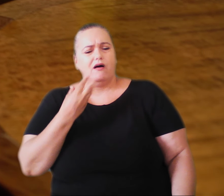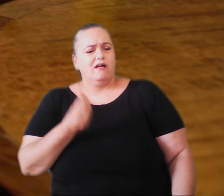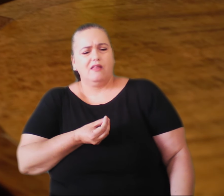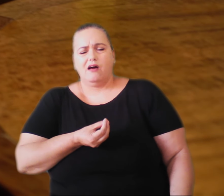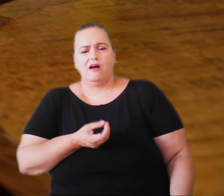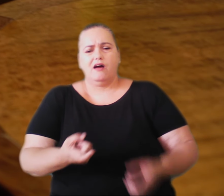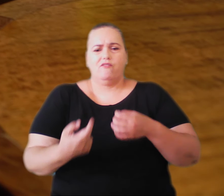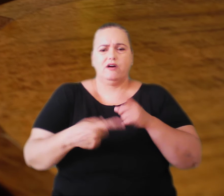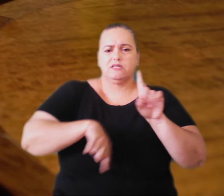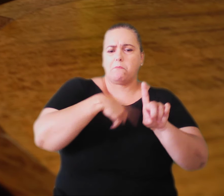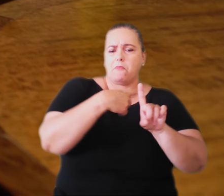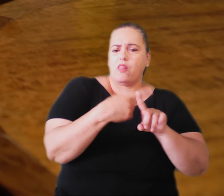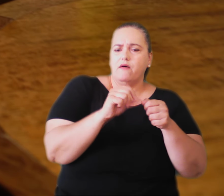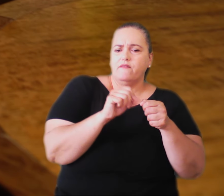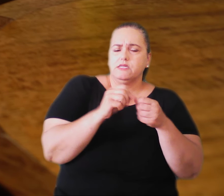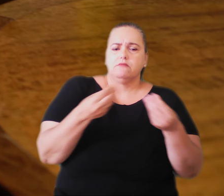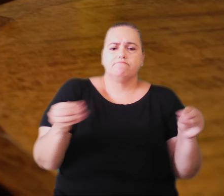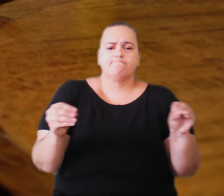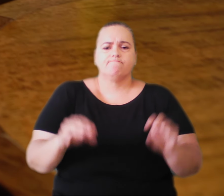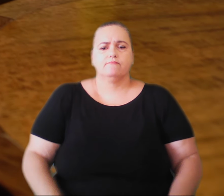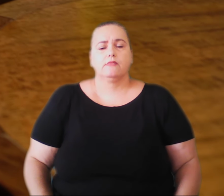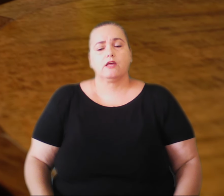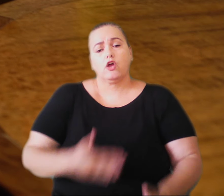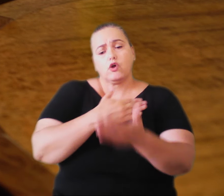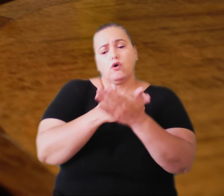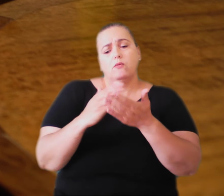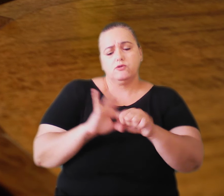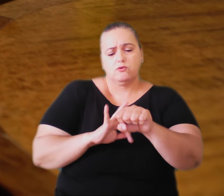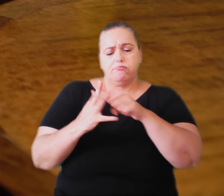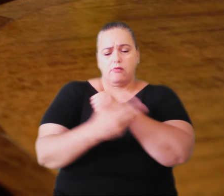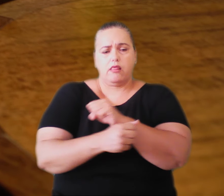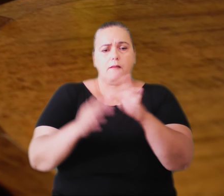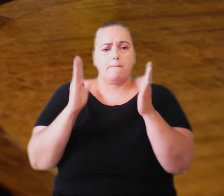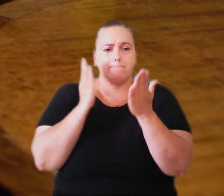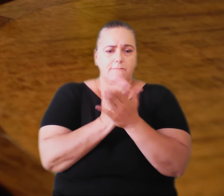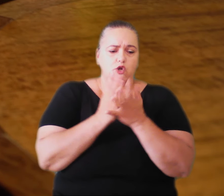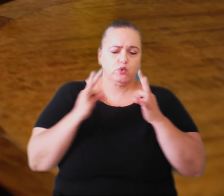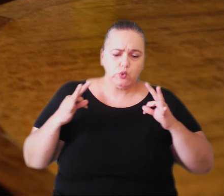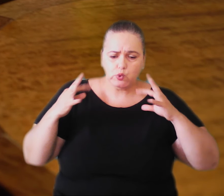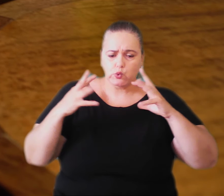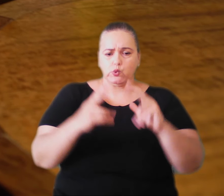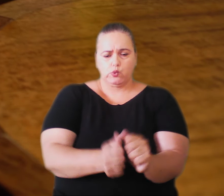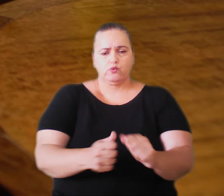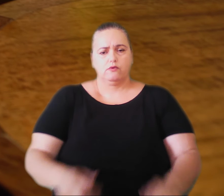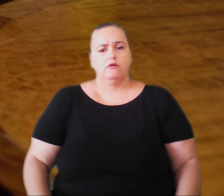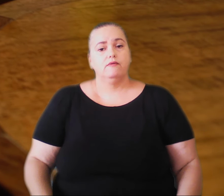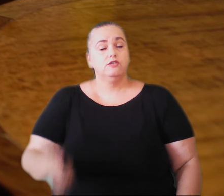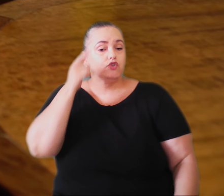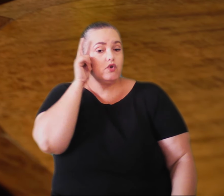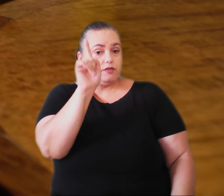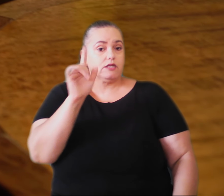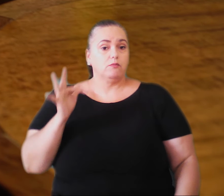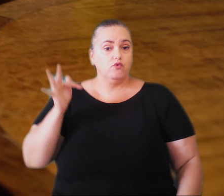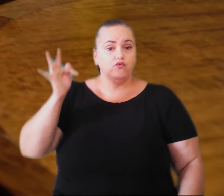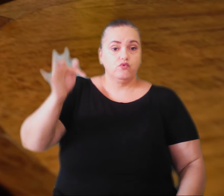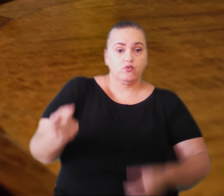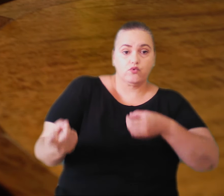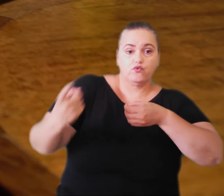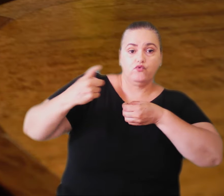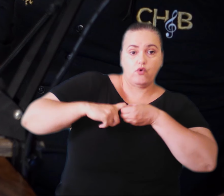retorno positivo para realizar isso aí. E aí veio a pandemia também, aí, então aí parou tudo. Agora vamos ver se conseguimos fazer o retorno de